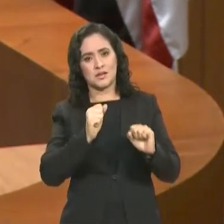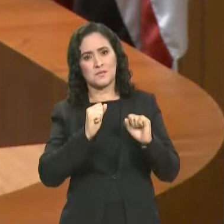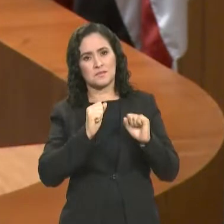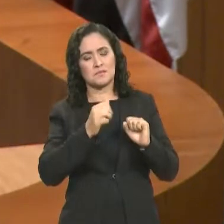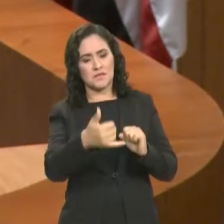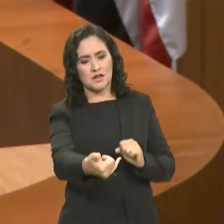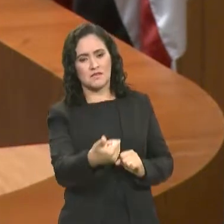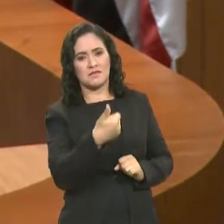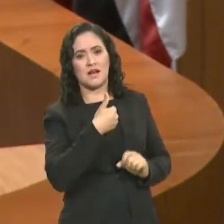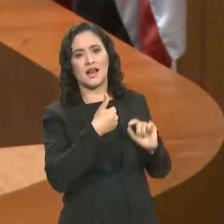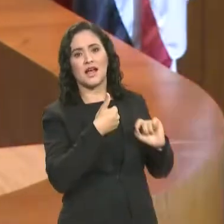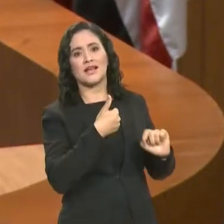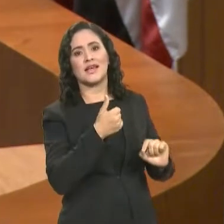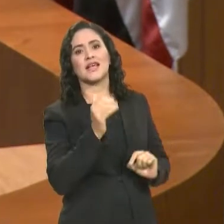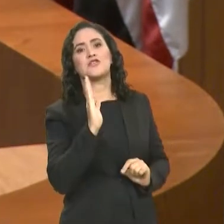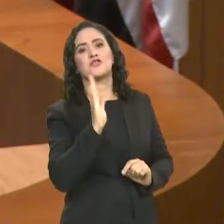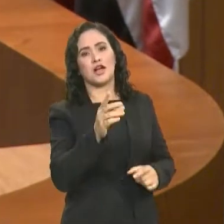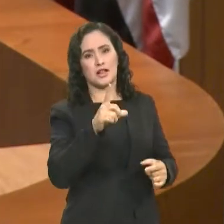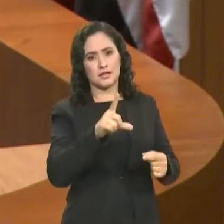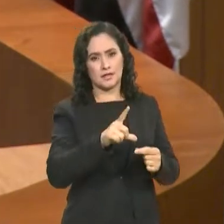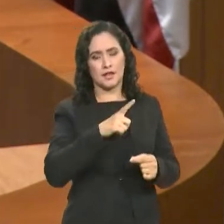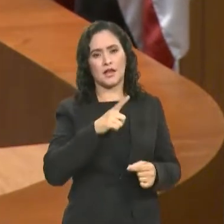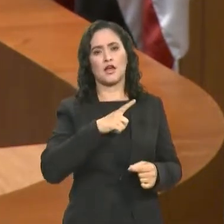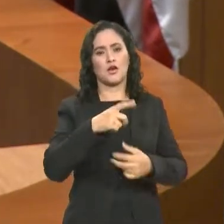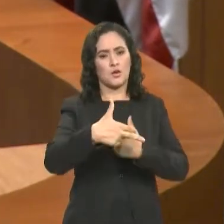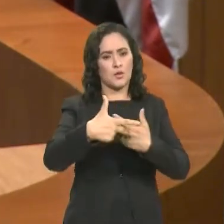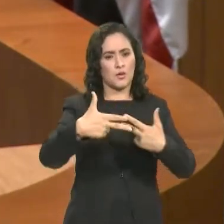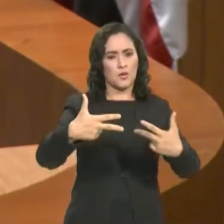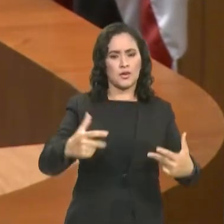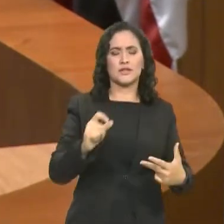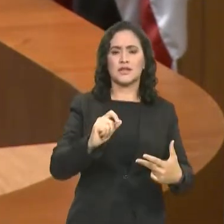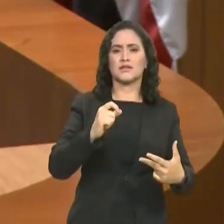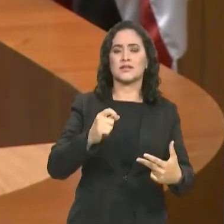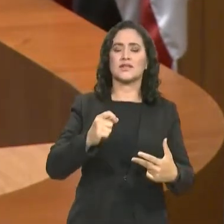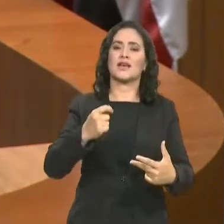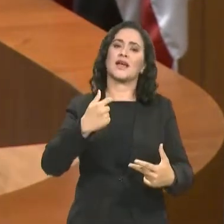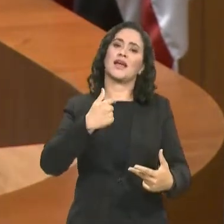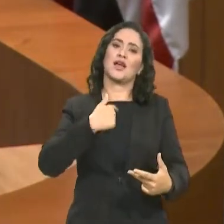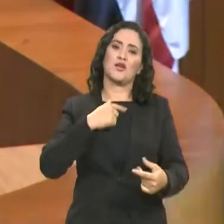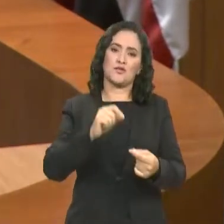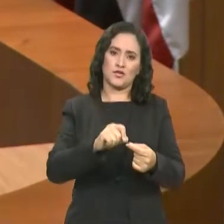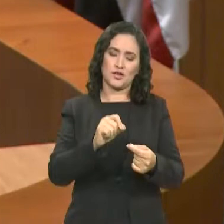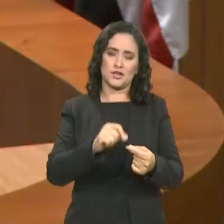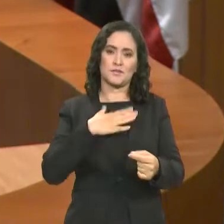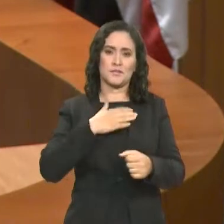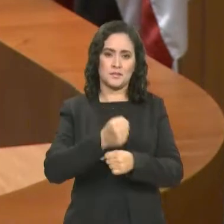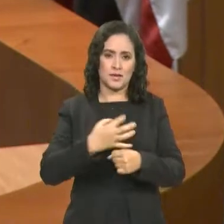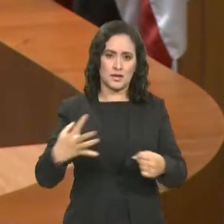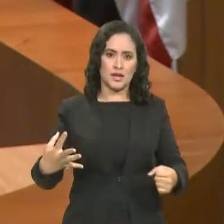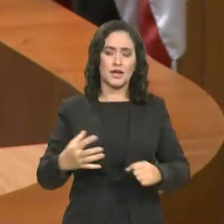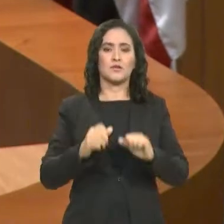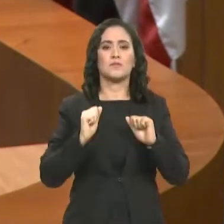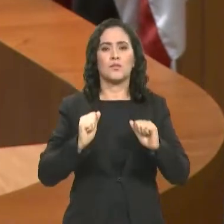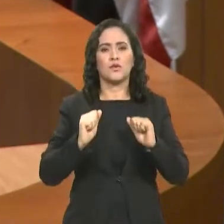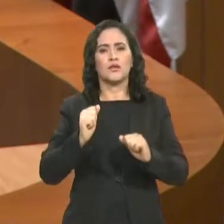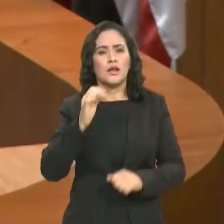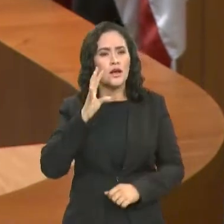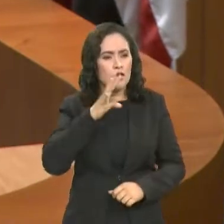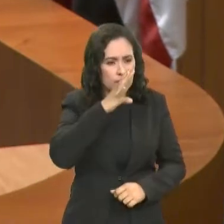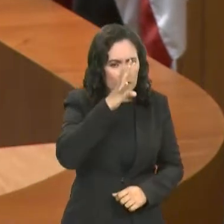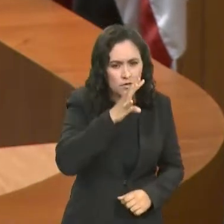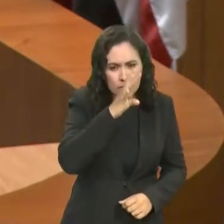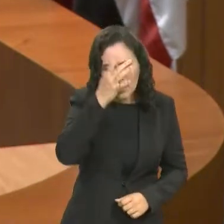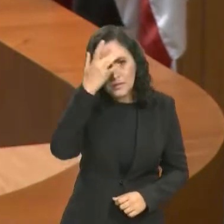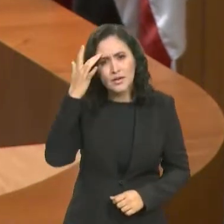que foi viabilizada através do nosso mandato. Ver, olhar as pessoas com um sentimento